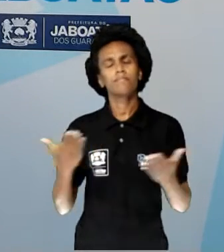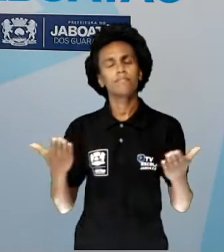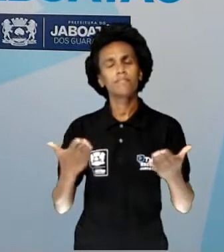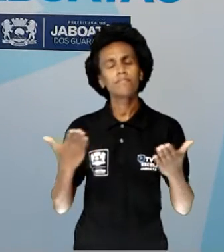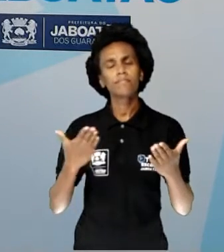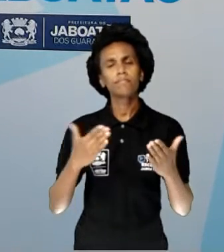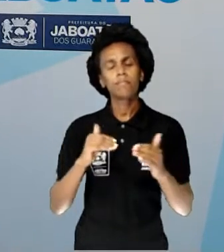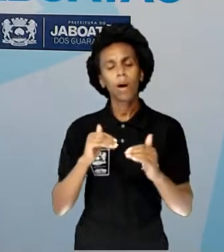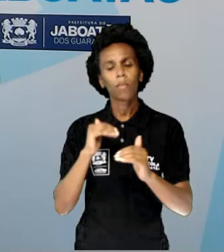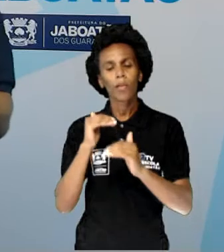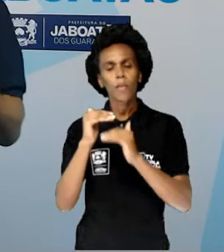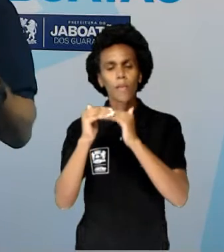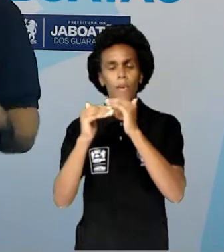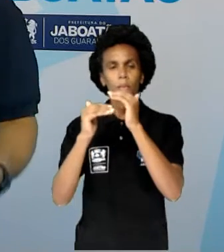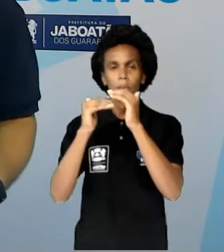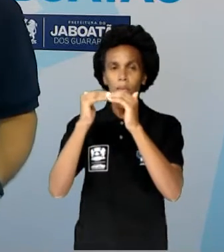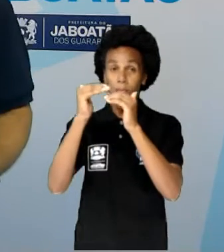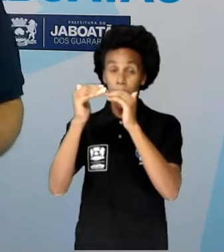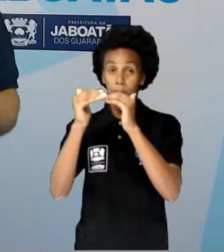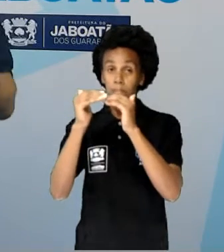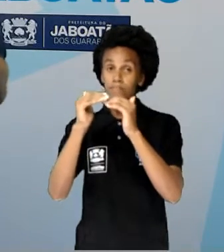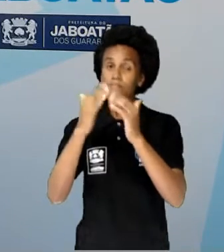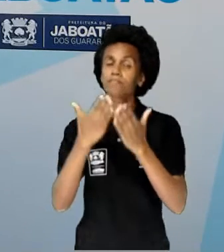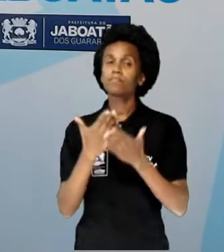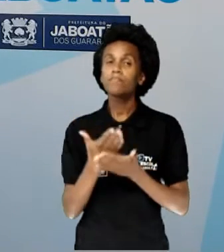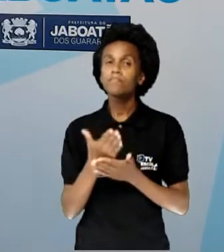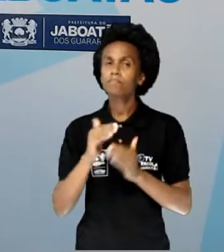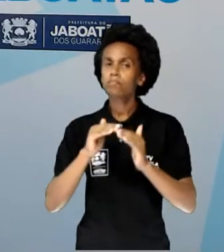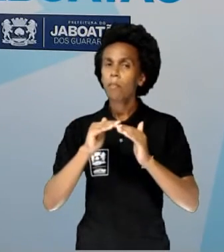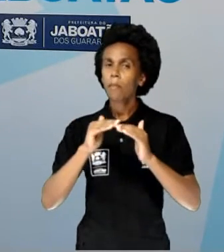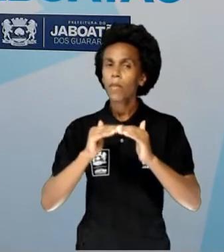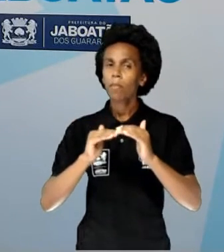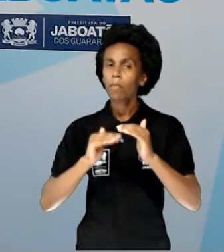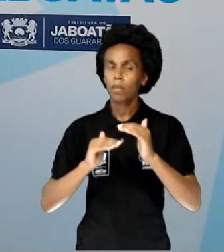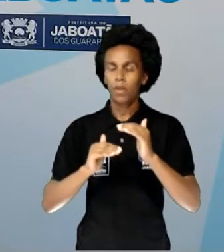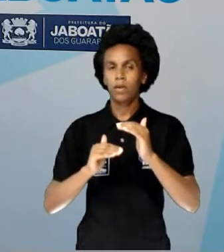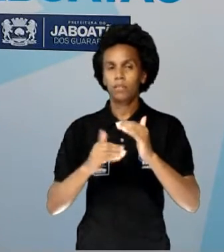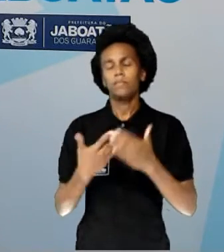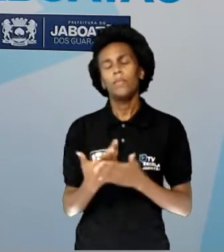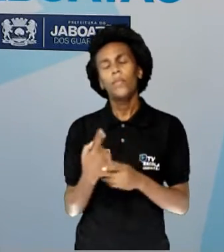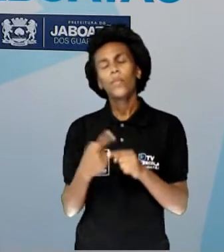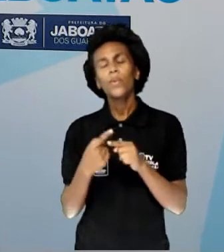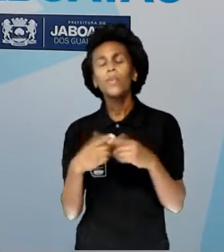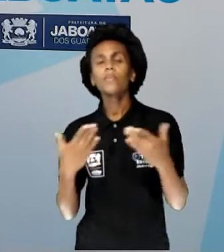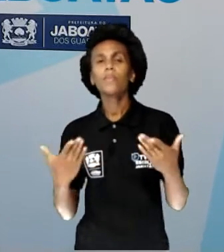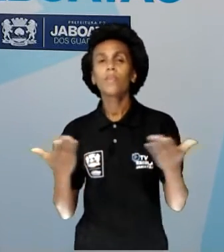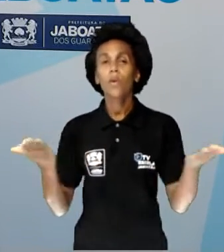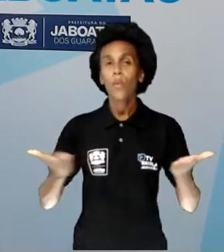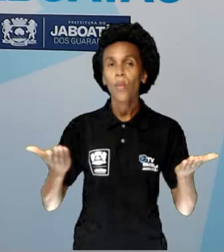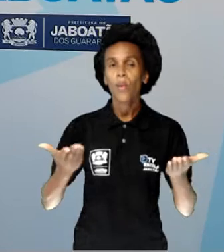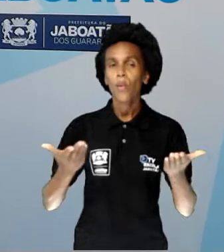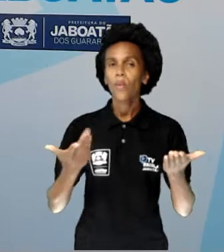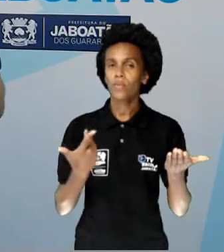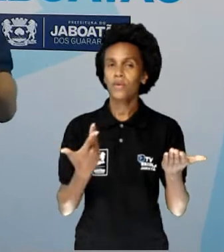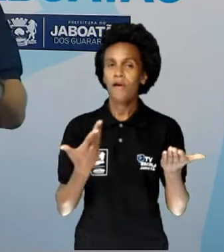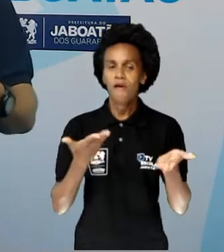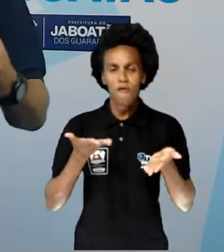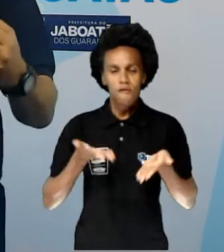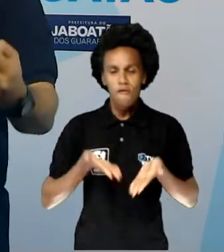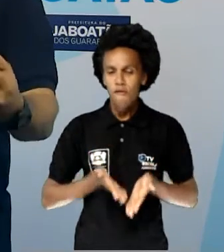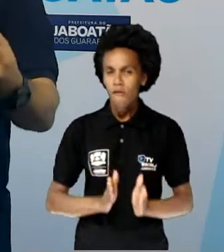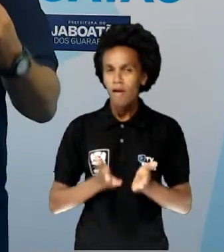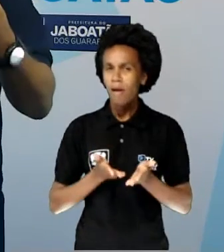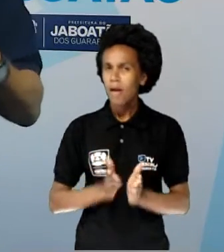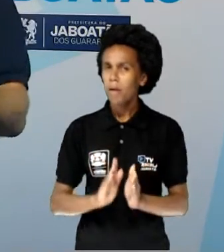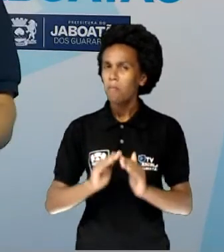muito específica, assim, muito peculiar. Estamos tendo menos filho. Você concorda comigo? Que, no geral, o brasileiro